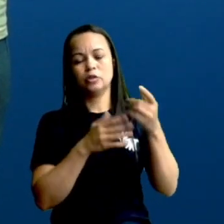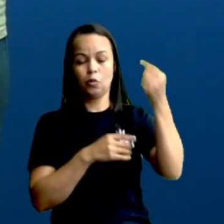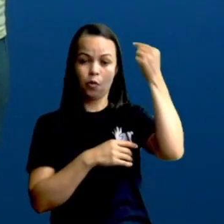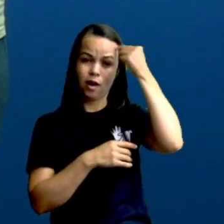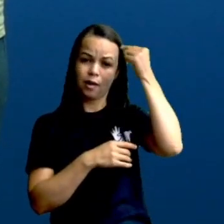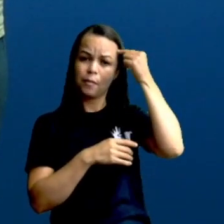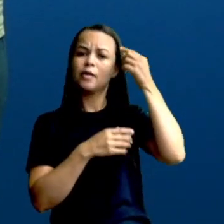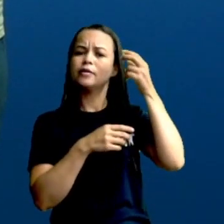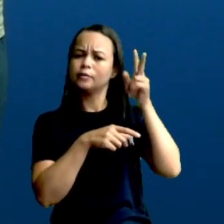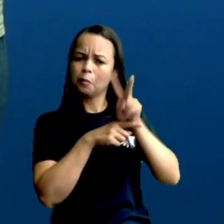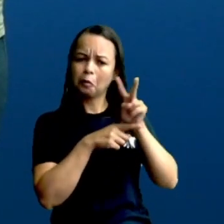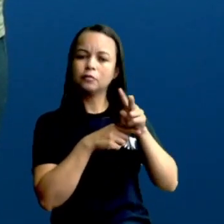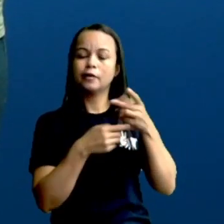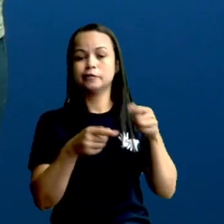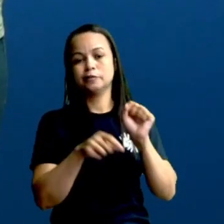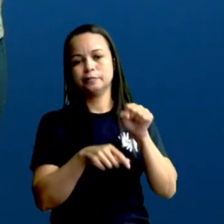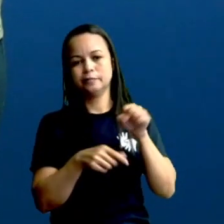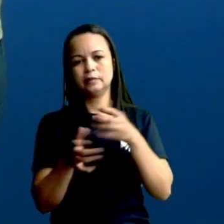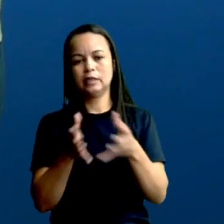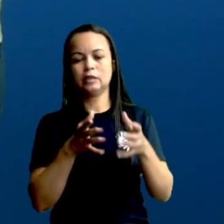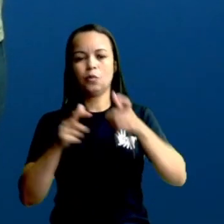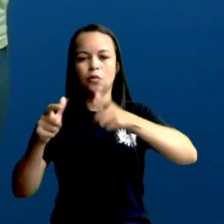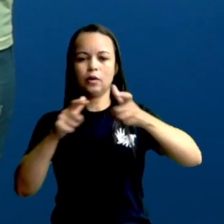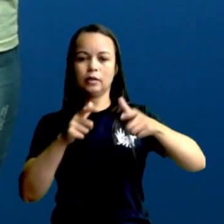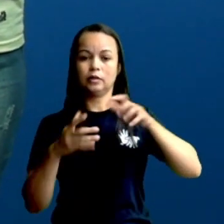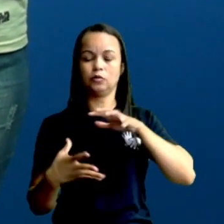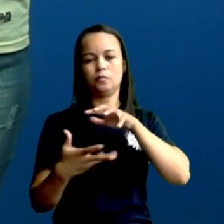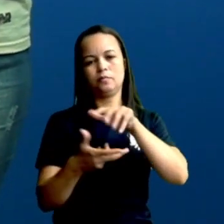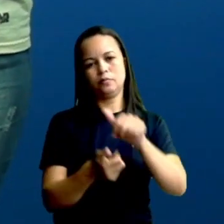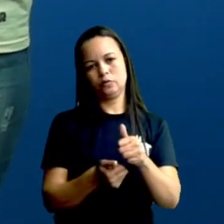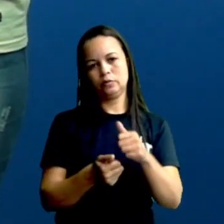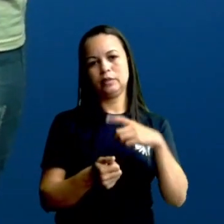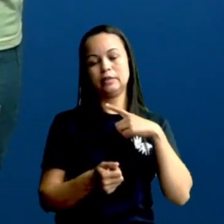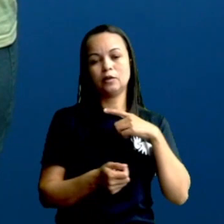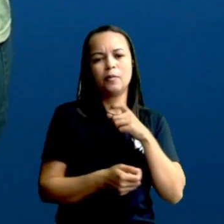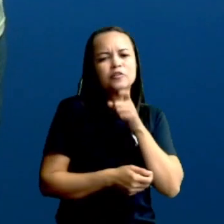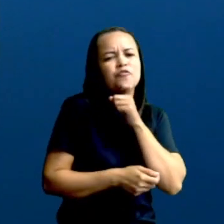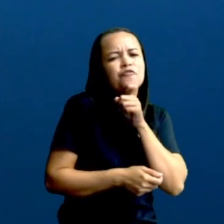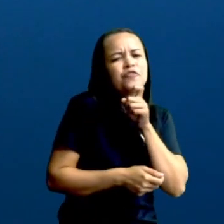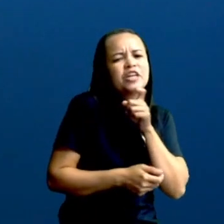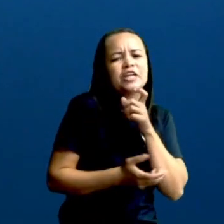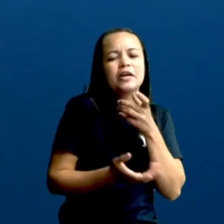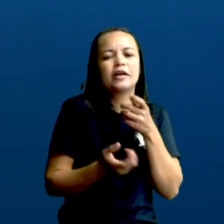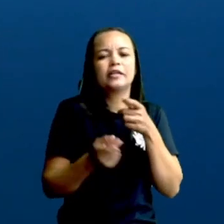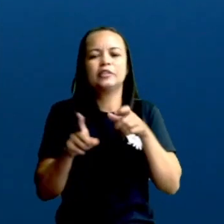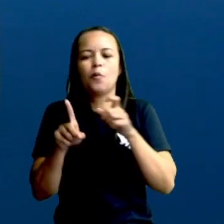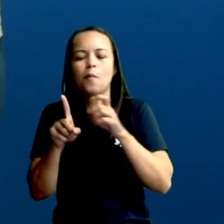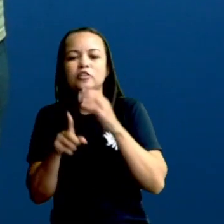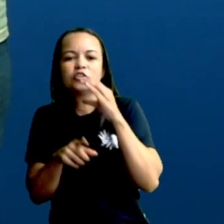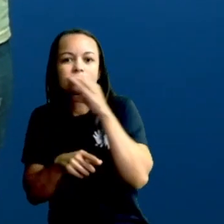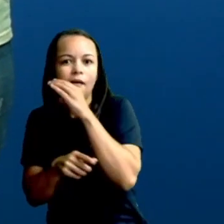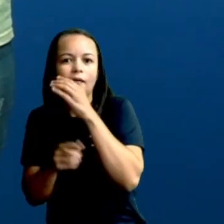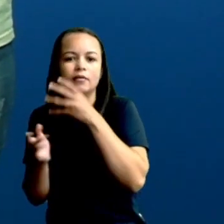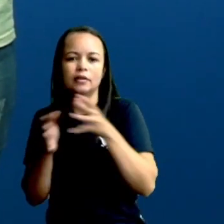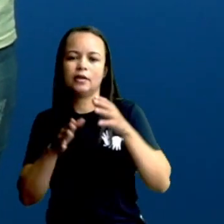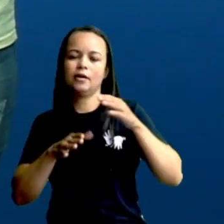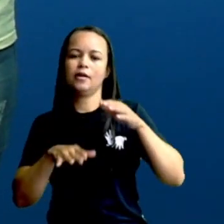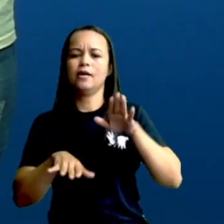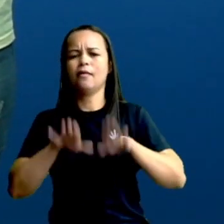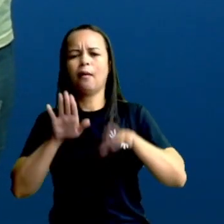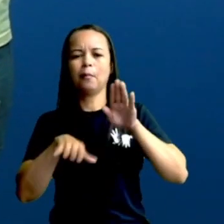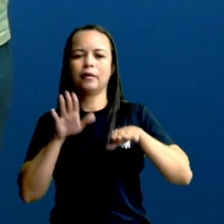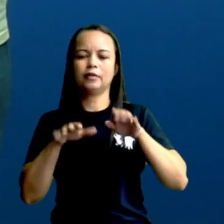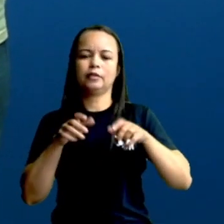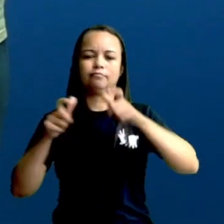o couro cabeludo. Então, tem localidades do mundo que são mais frias, que são mais quentes e,